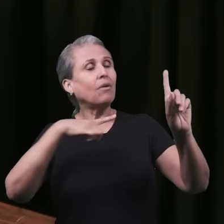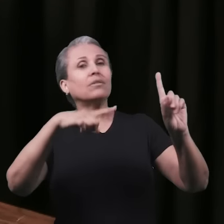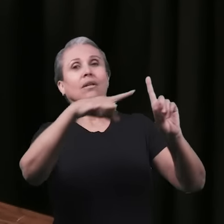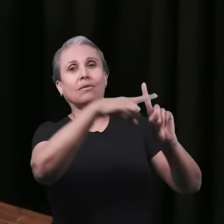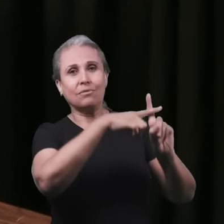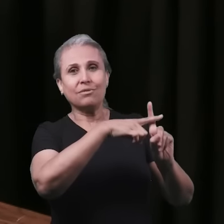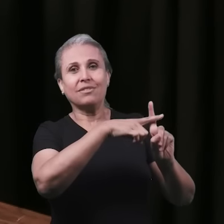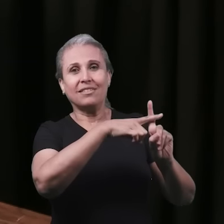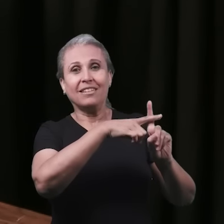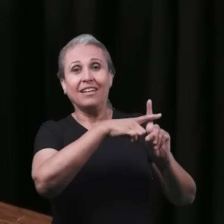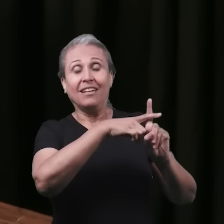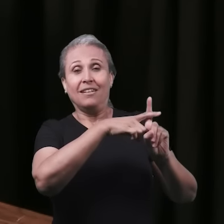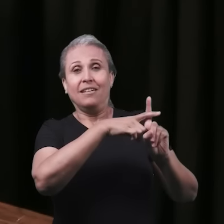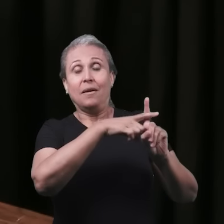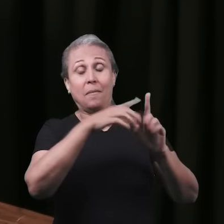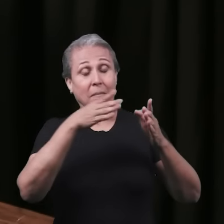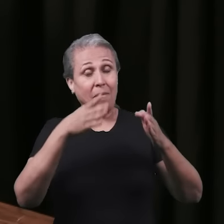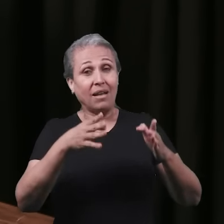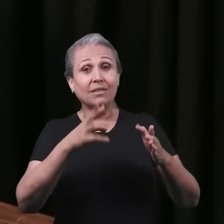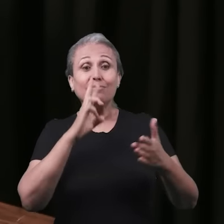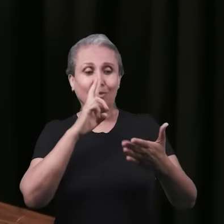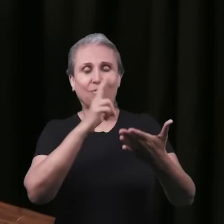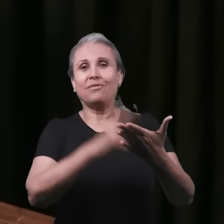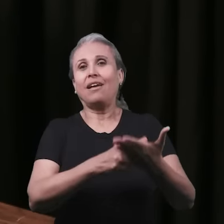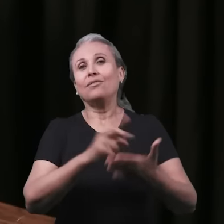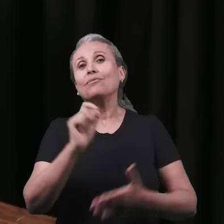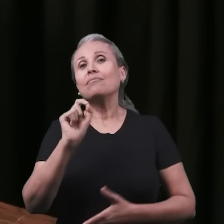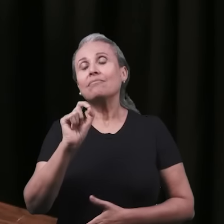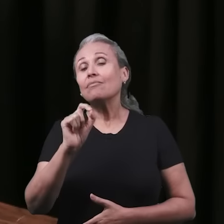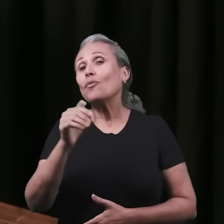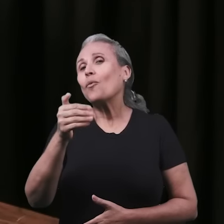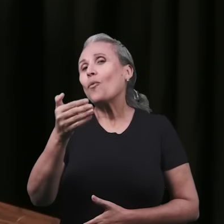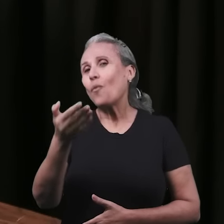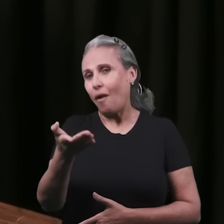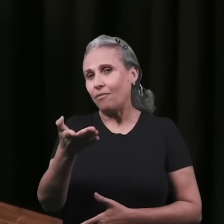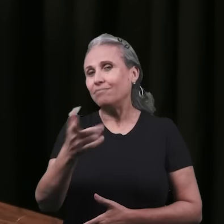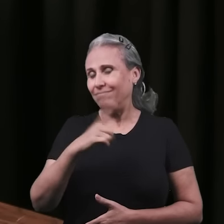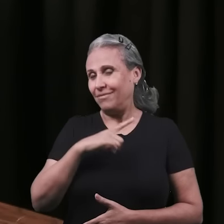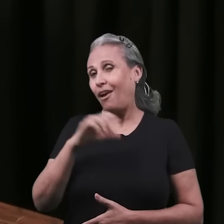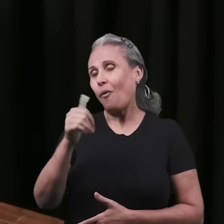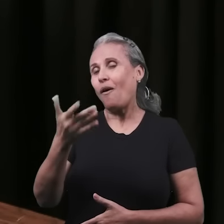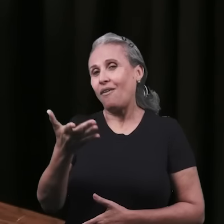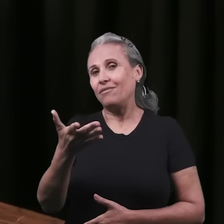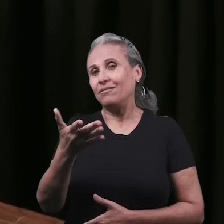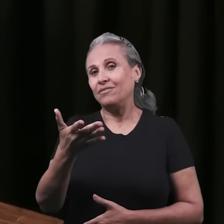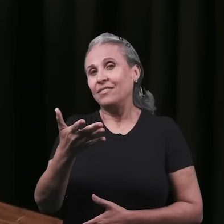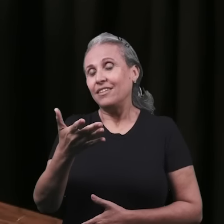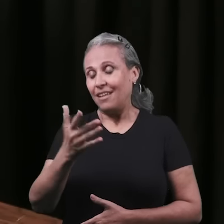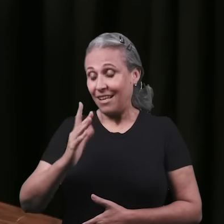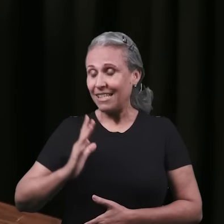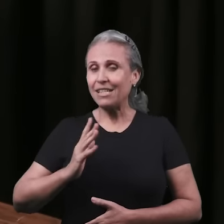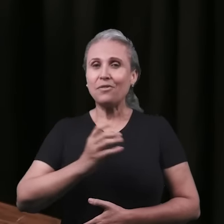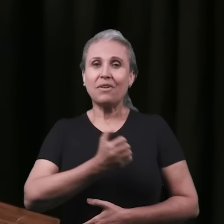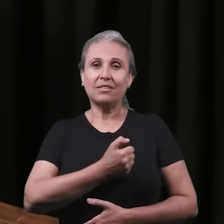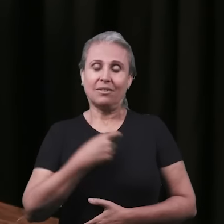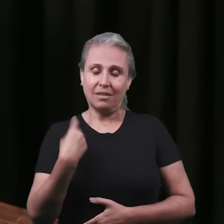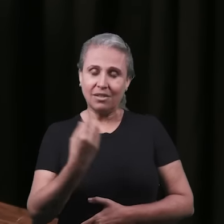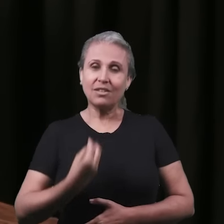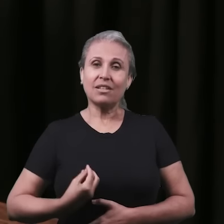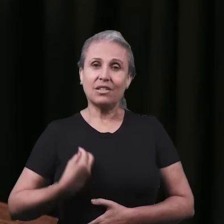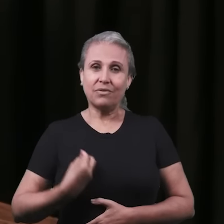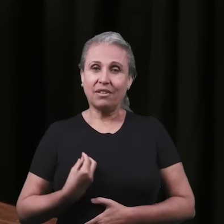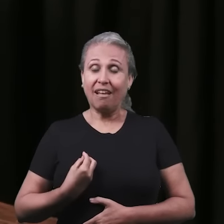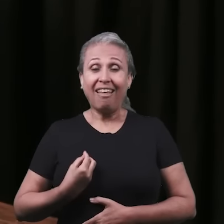vidas. Recompensa da certeza de vida eterna. Né? E sabemos que nenhum valor terreno pode superar essa comunhão com Cristo